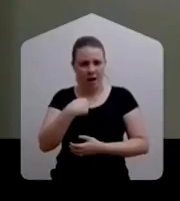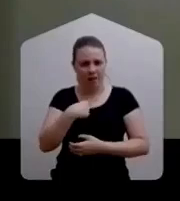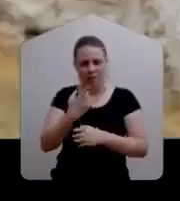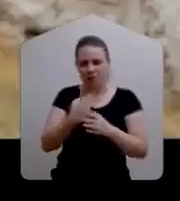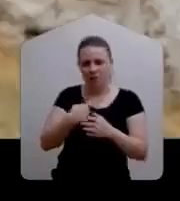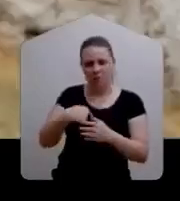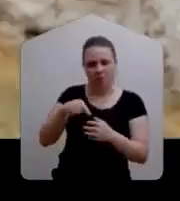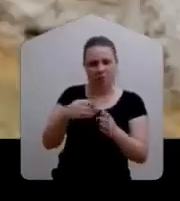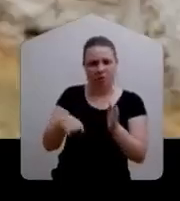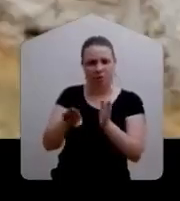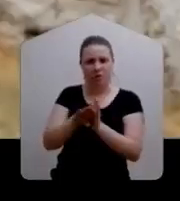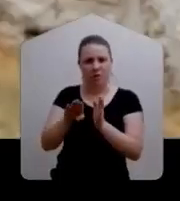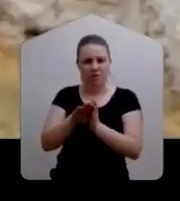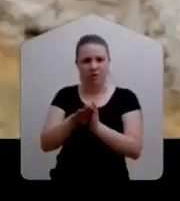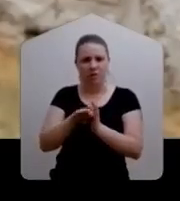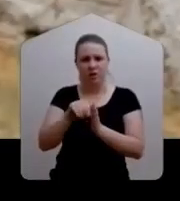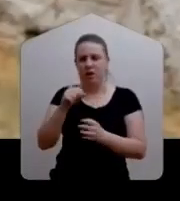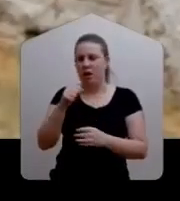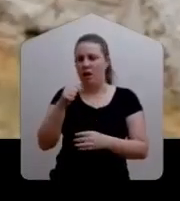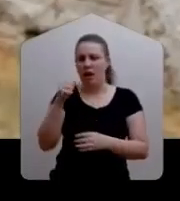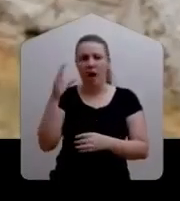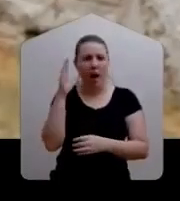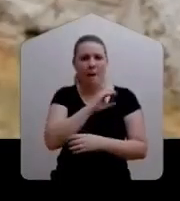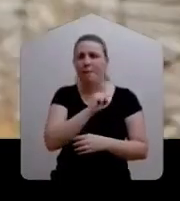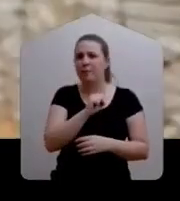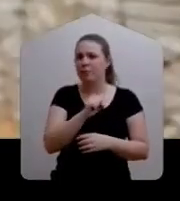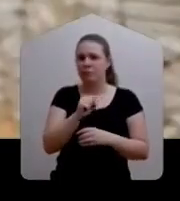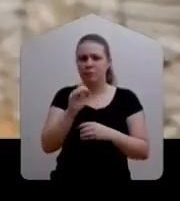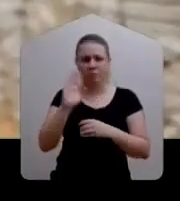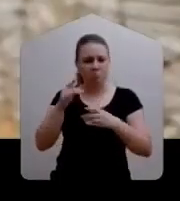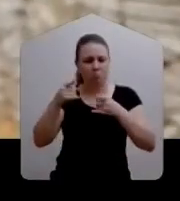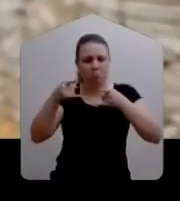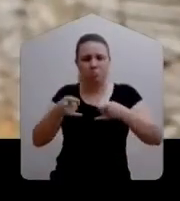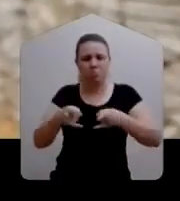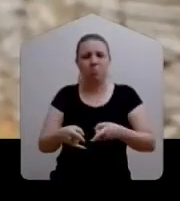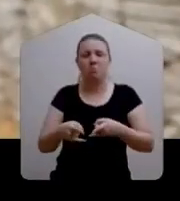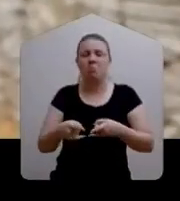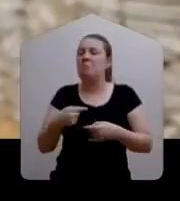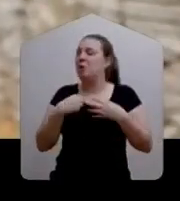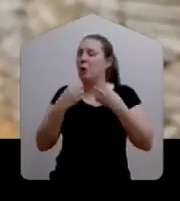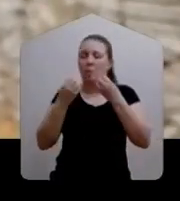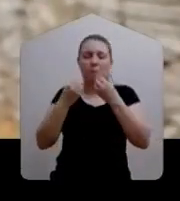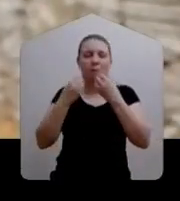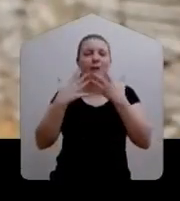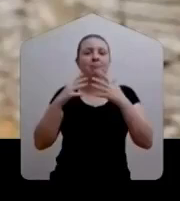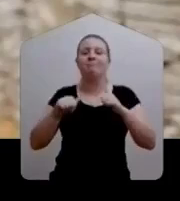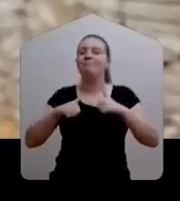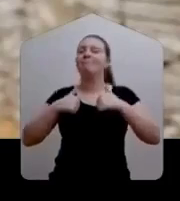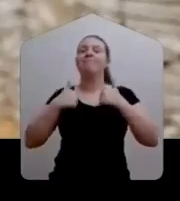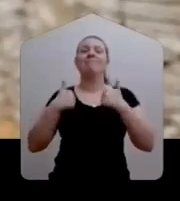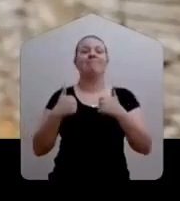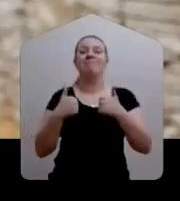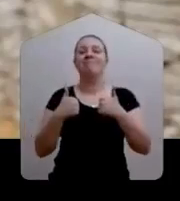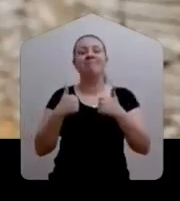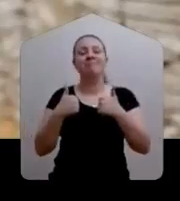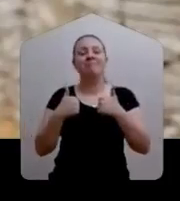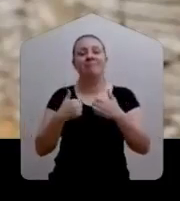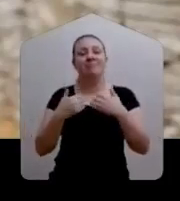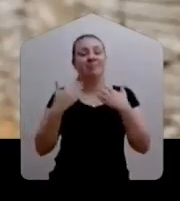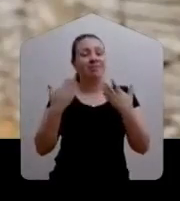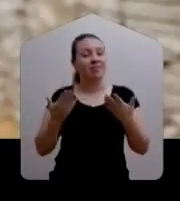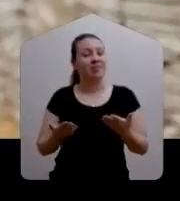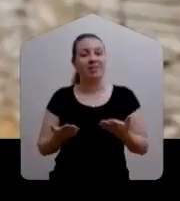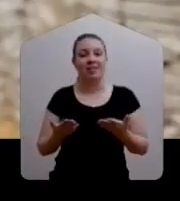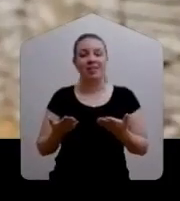Assim que eu cheguei, com 24 horas, ele estava instalado aqui. Estou super bem, graças a Deus. Está